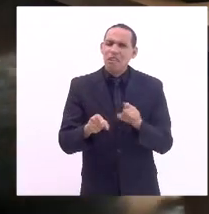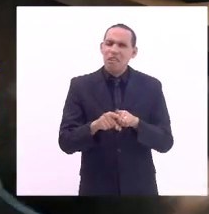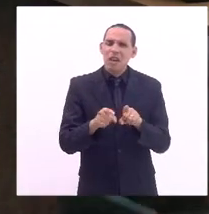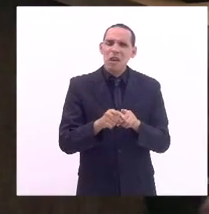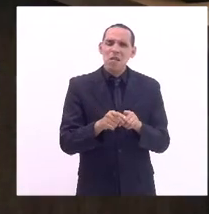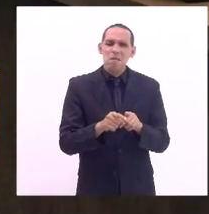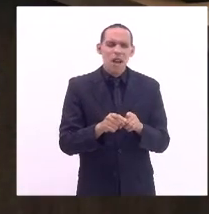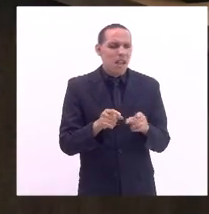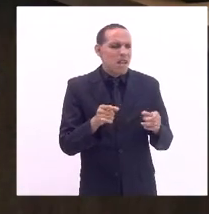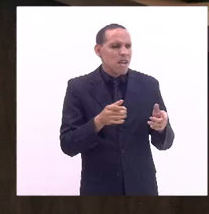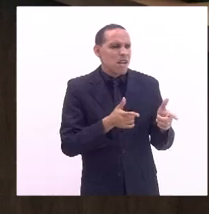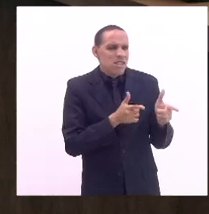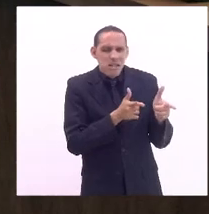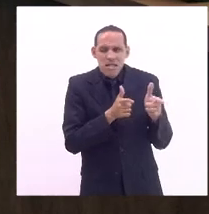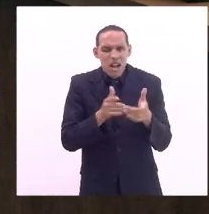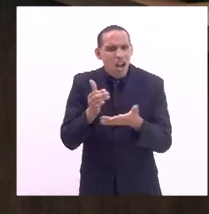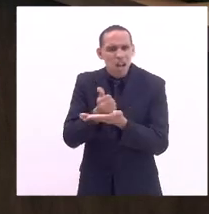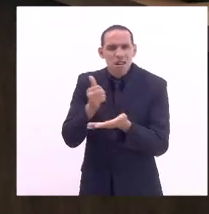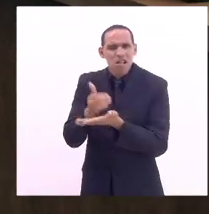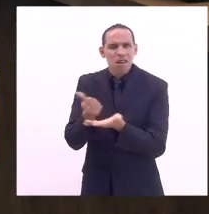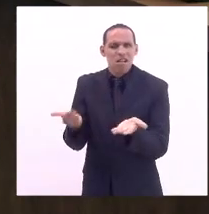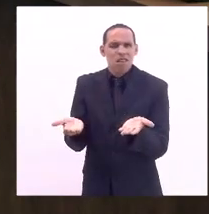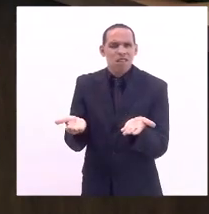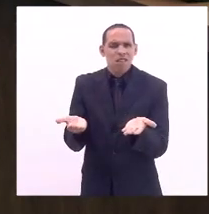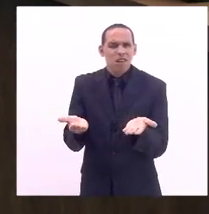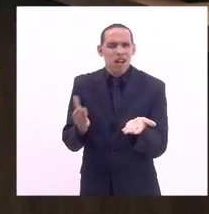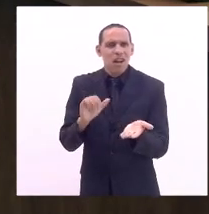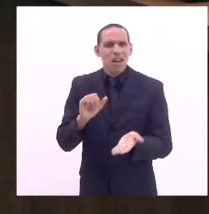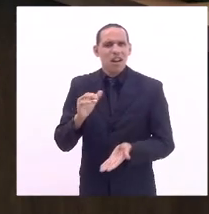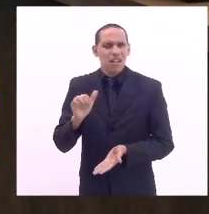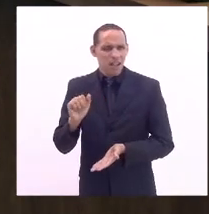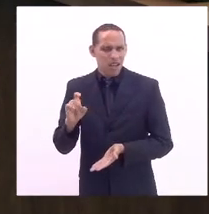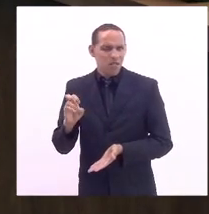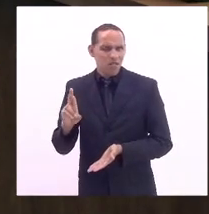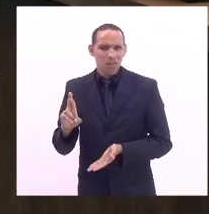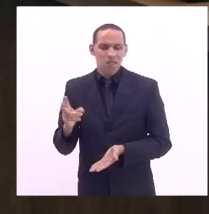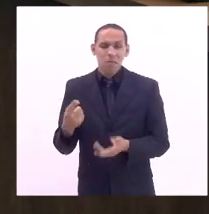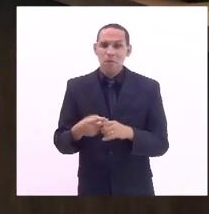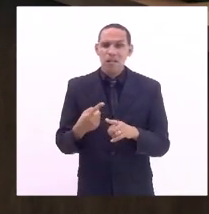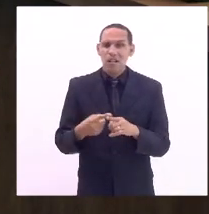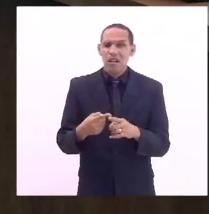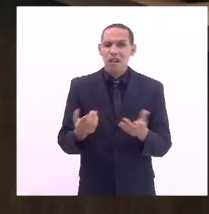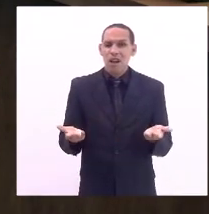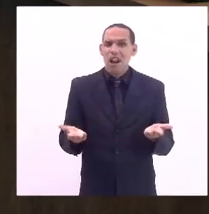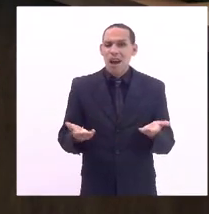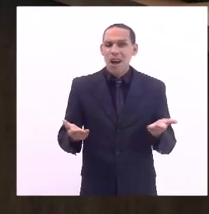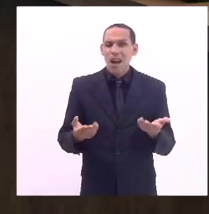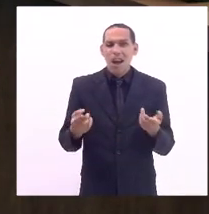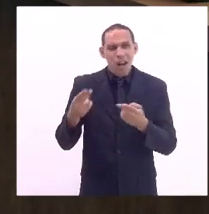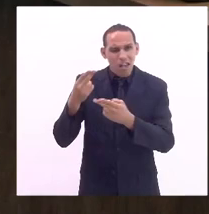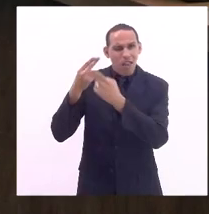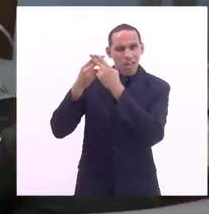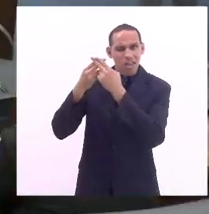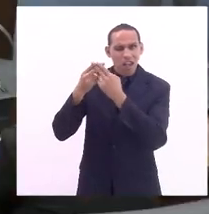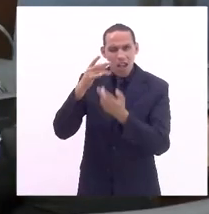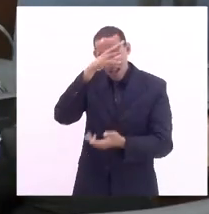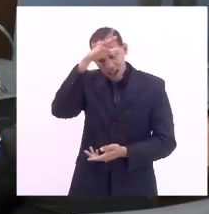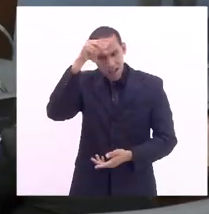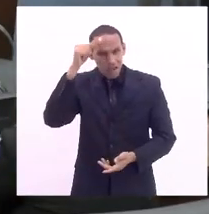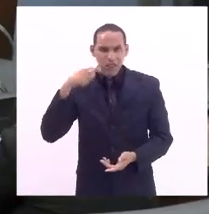caçador. E caçador, senhora presidente. Vide as recentes traumas amazônicos.